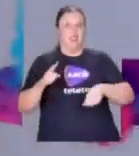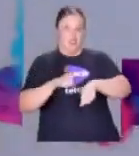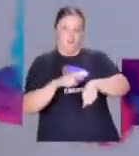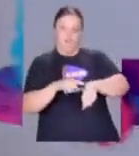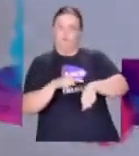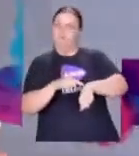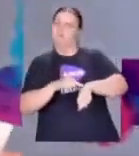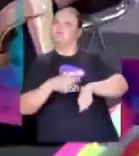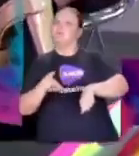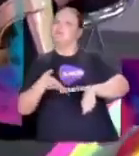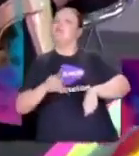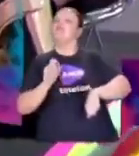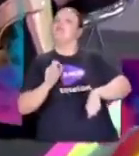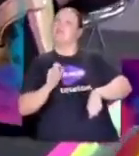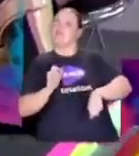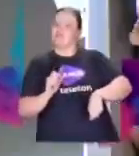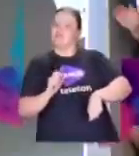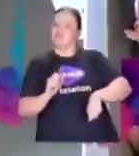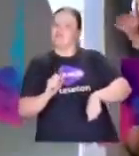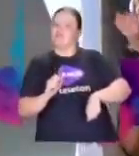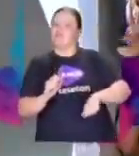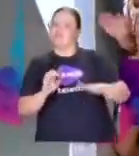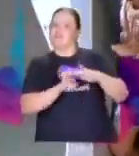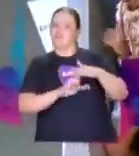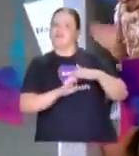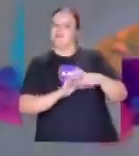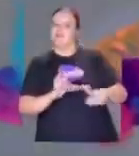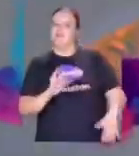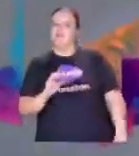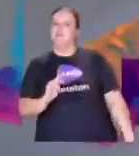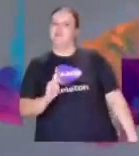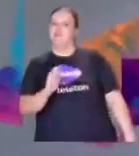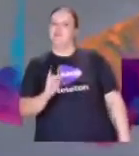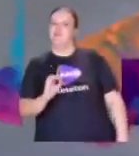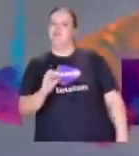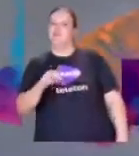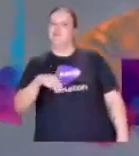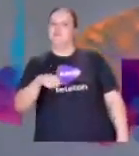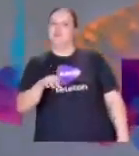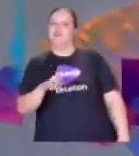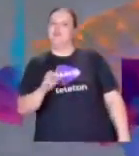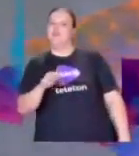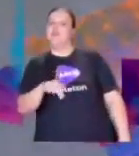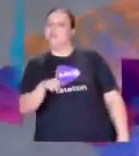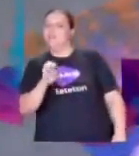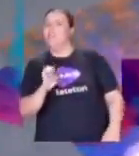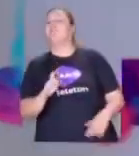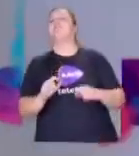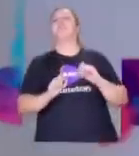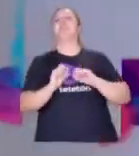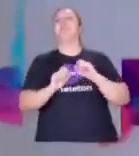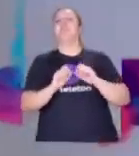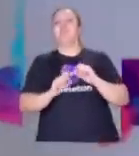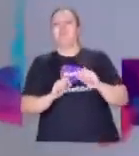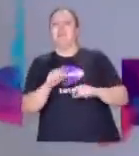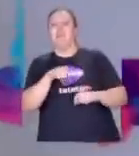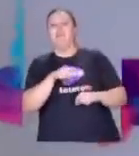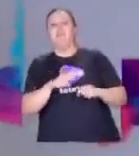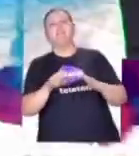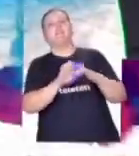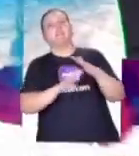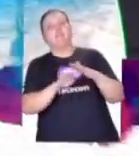desta hora, é da Tóquio Marine. Olha só, a Tóquio Marine vem, é uma